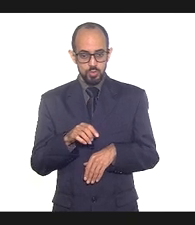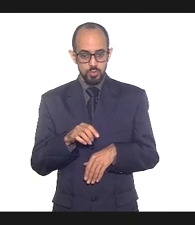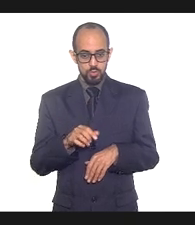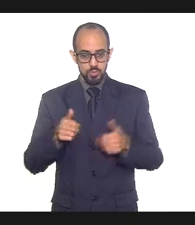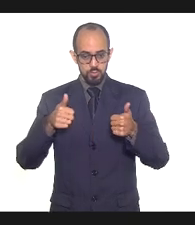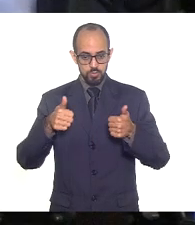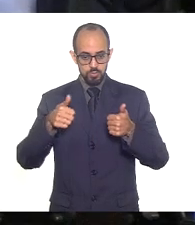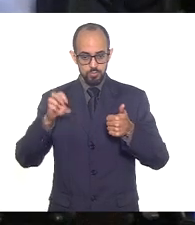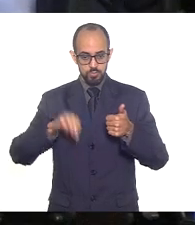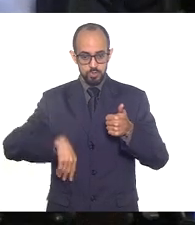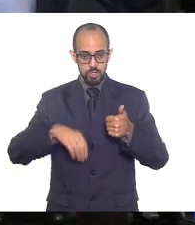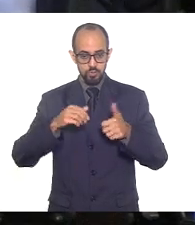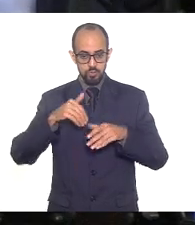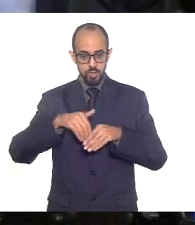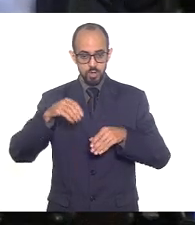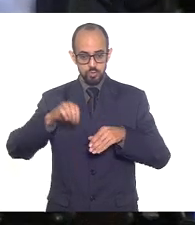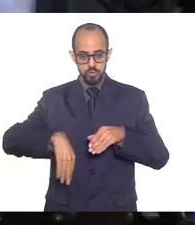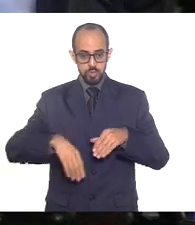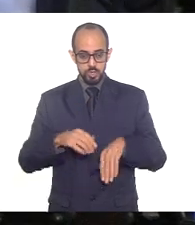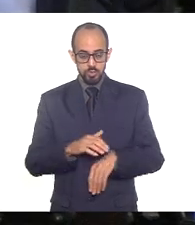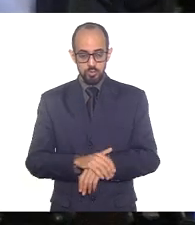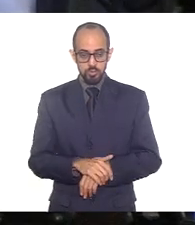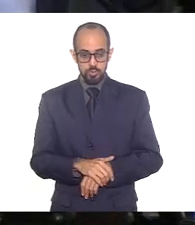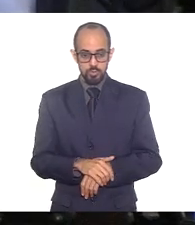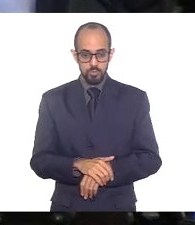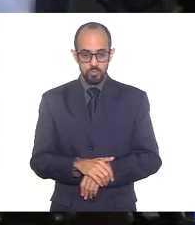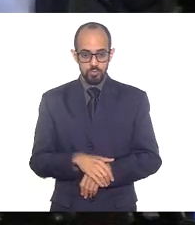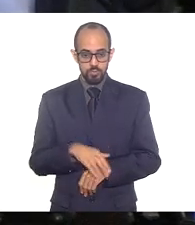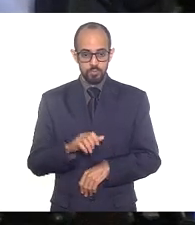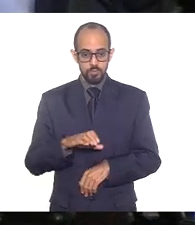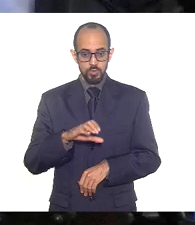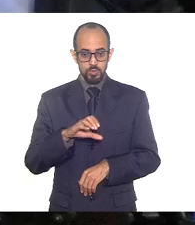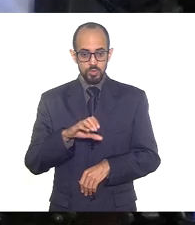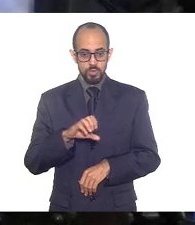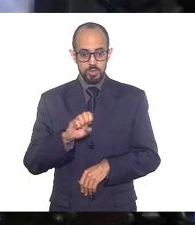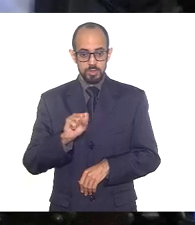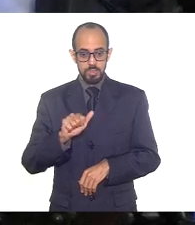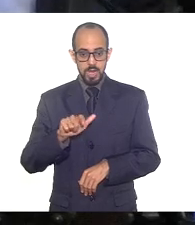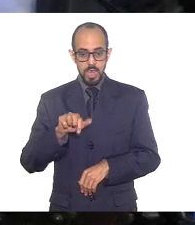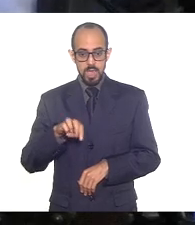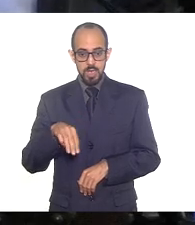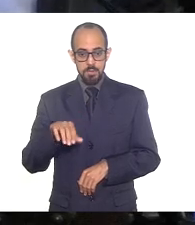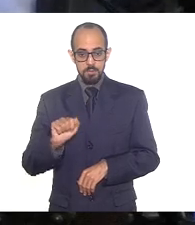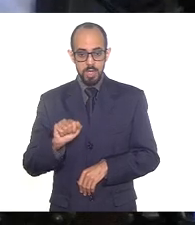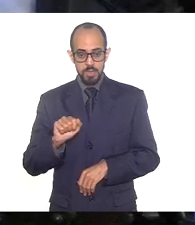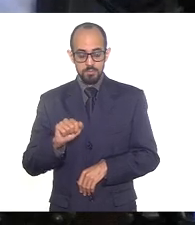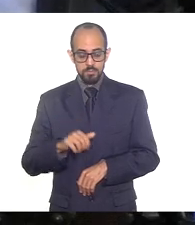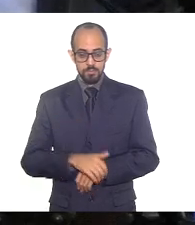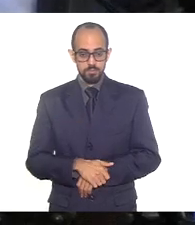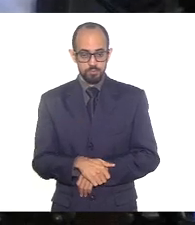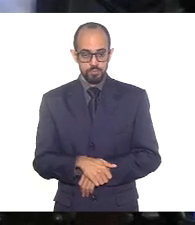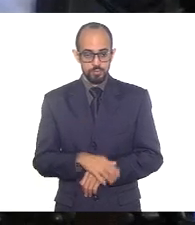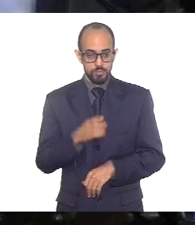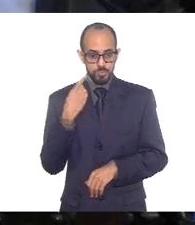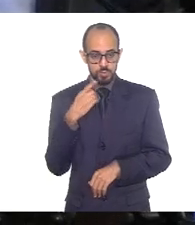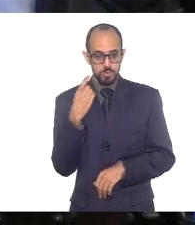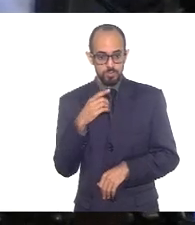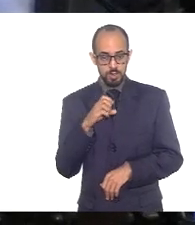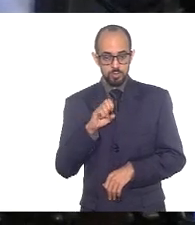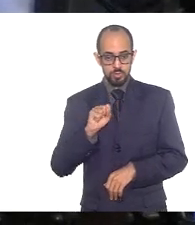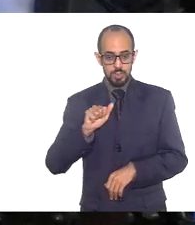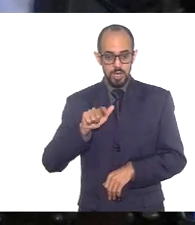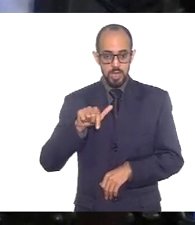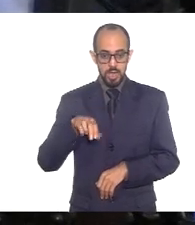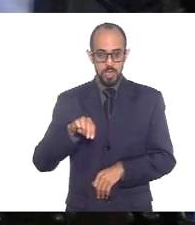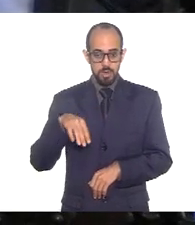É sim Deputado Coronel Jairo volta assim Deputado Coronel Salema o deputado Coronel